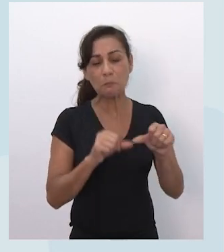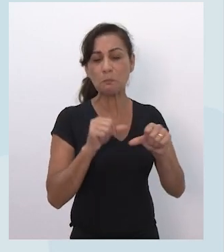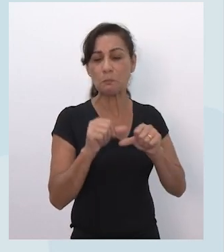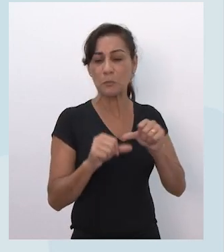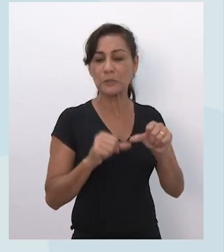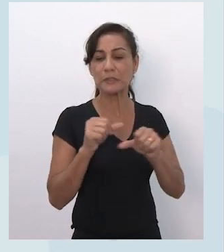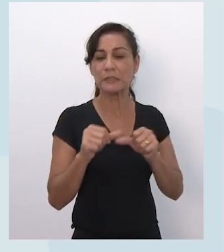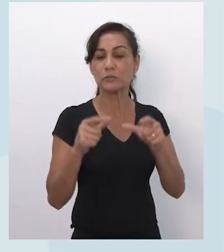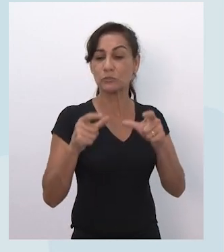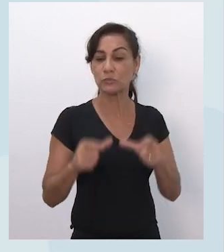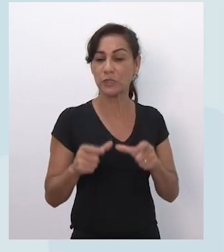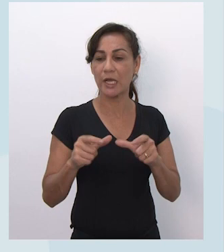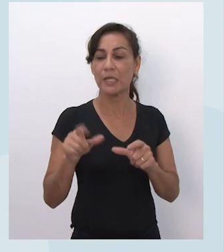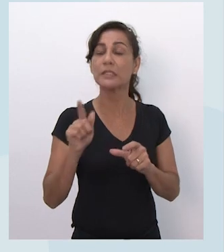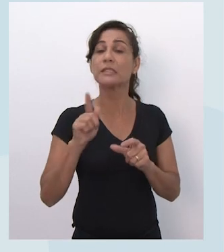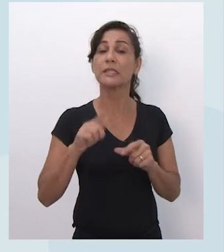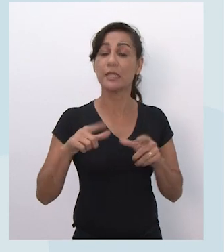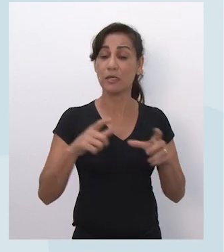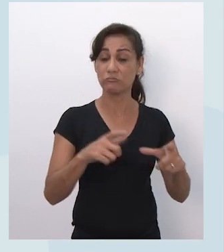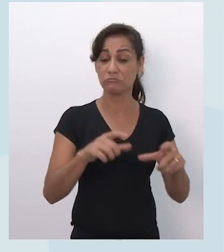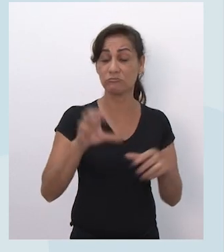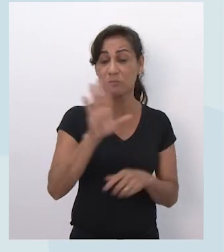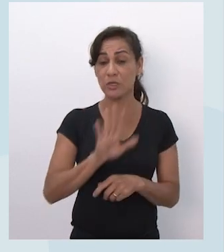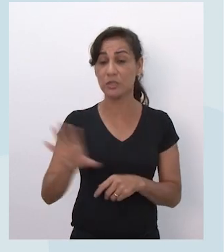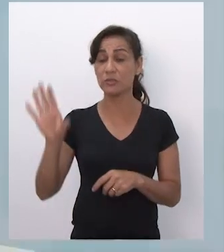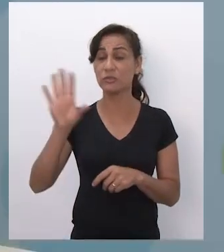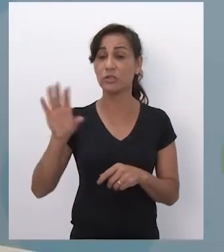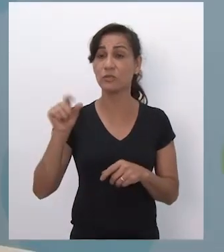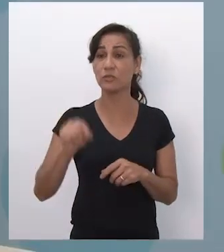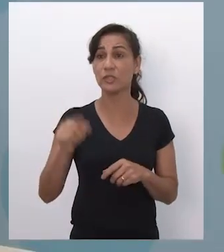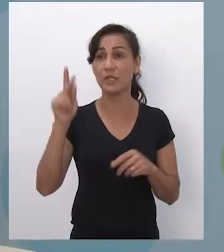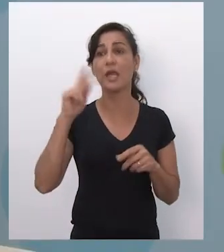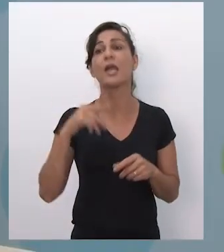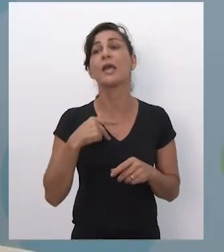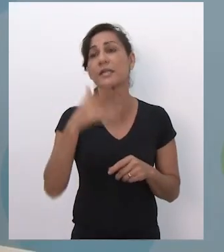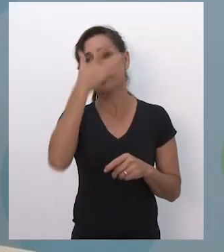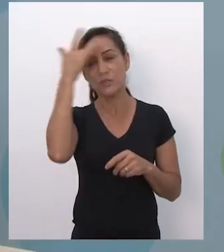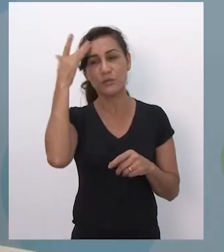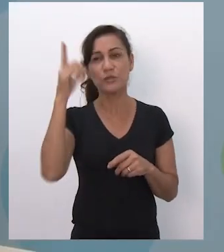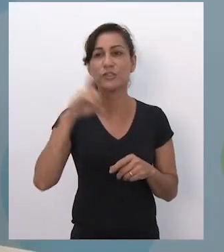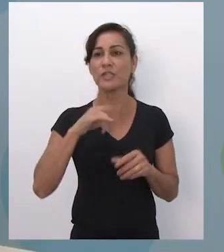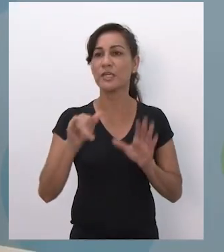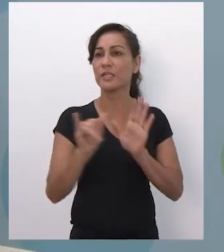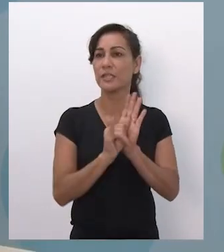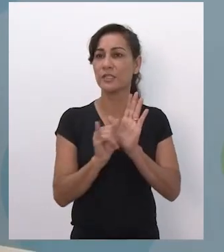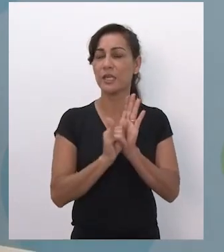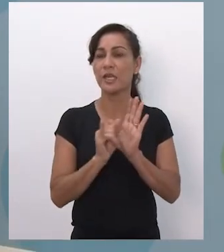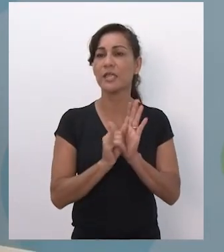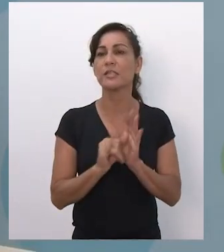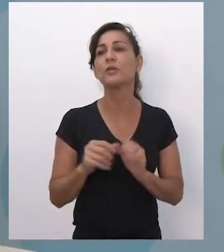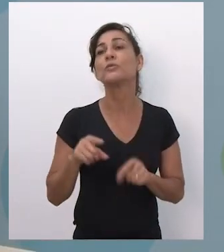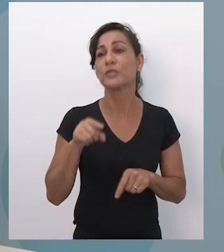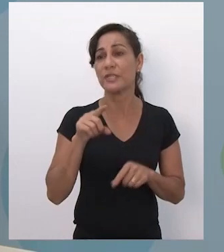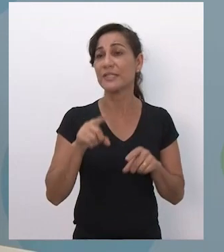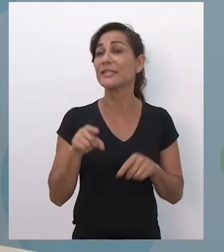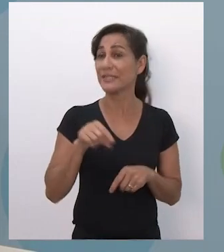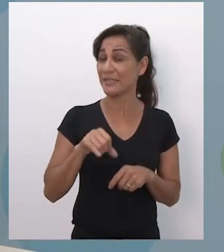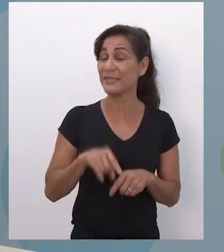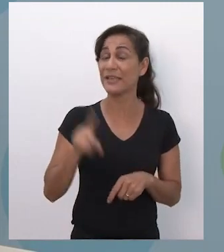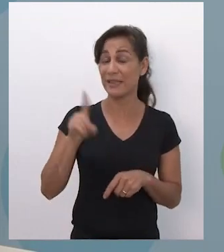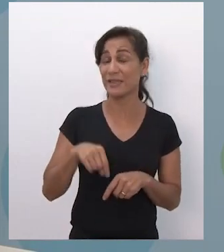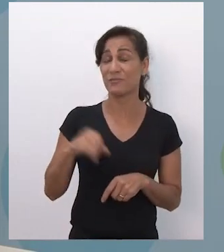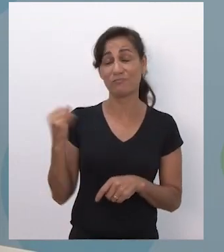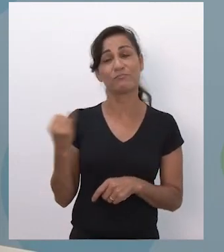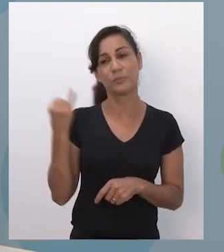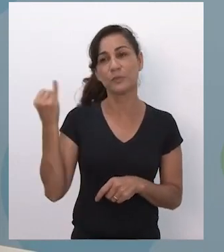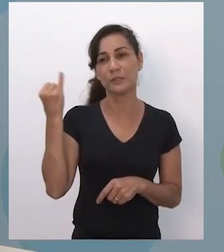no lugar, né? Naquela região em que o indivíduo tem a sua identidade e tudo mais. Então, isso é importante trabalhar quando vai